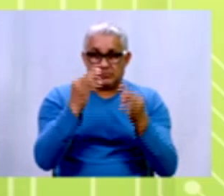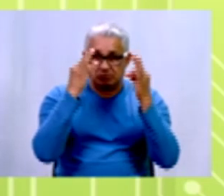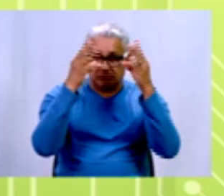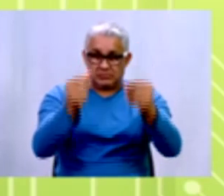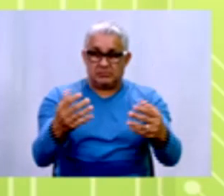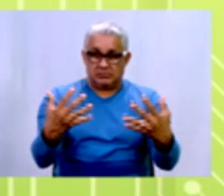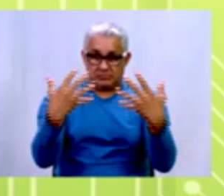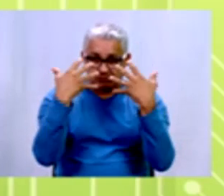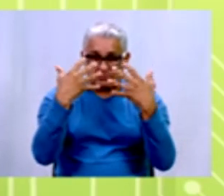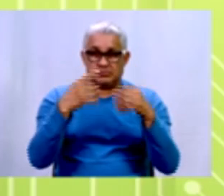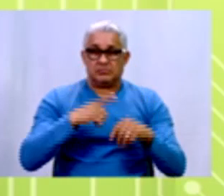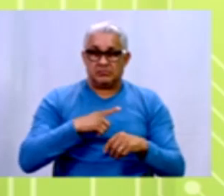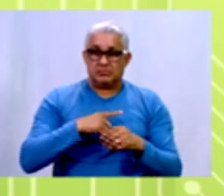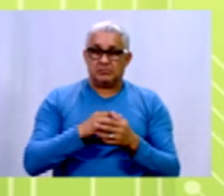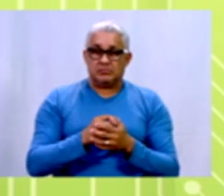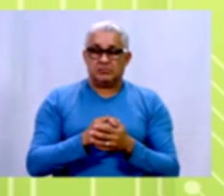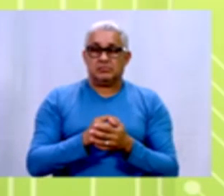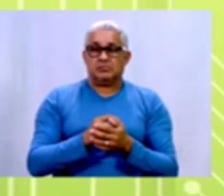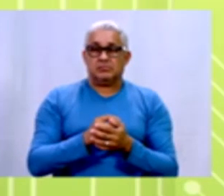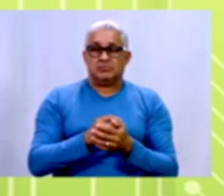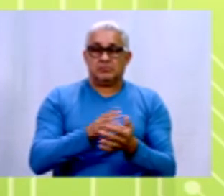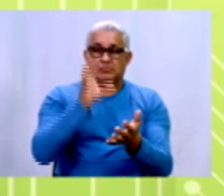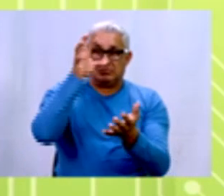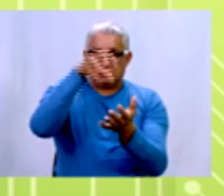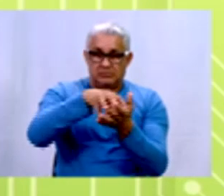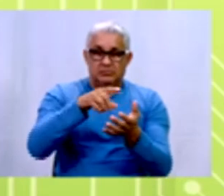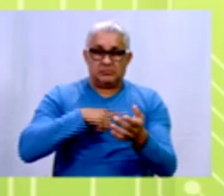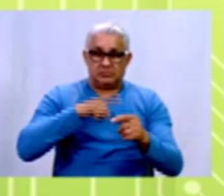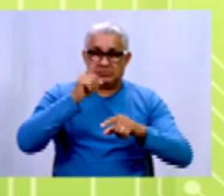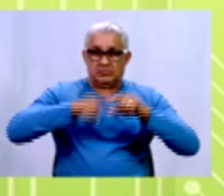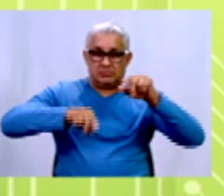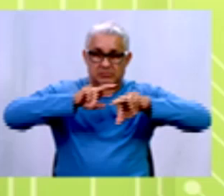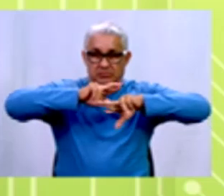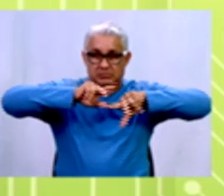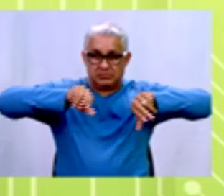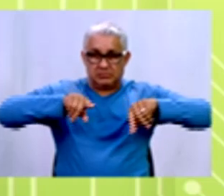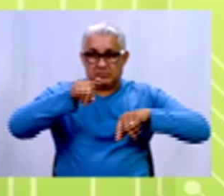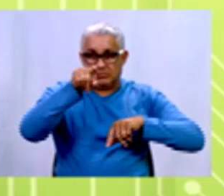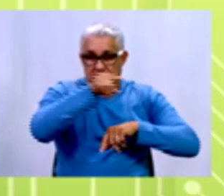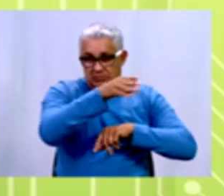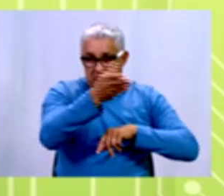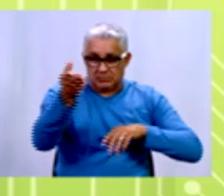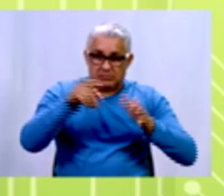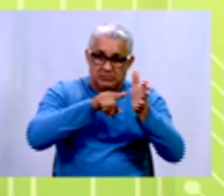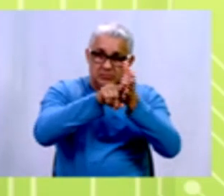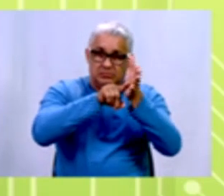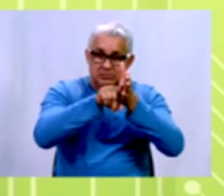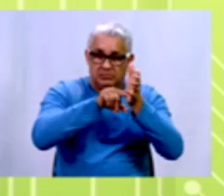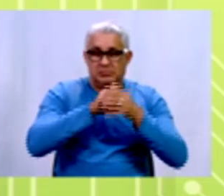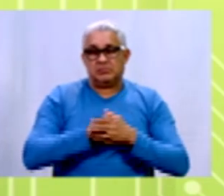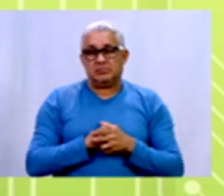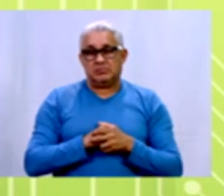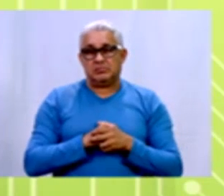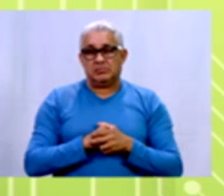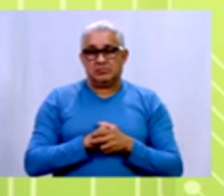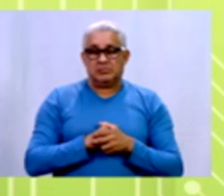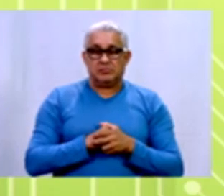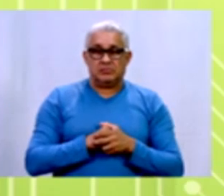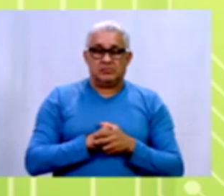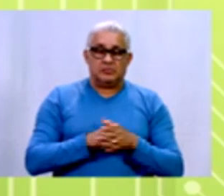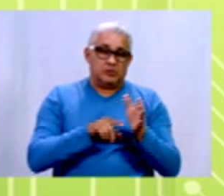Tá? Existem nas referências lá material para os senhores pesquisar, tá? para